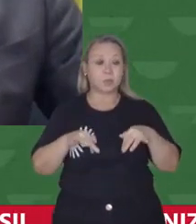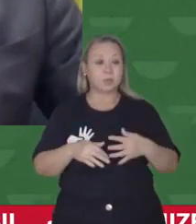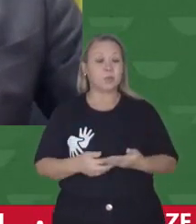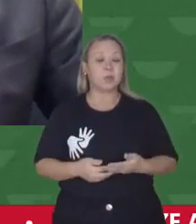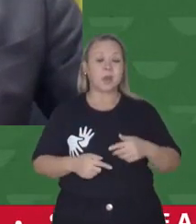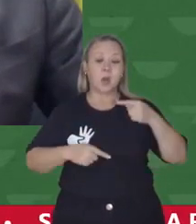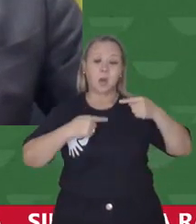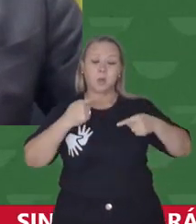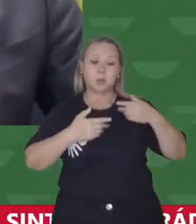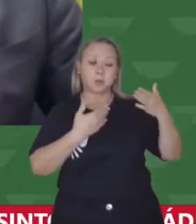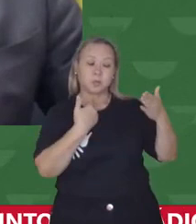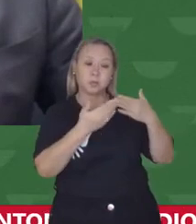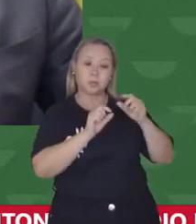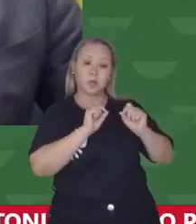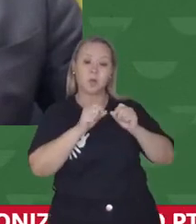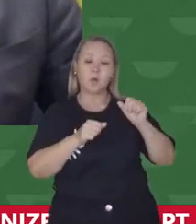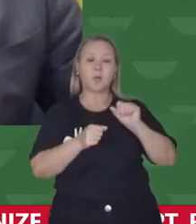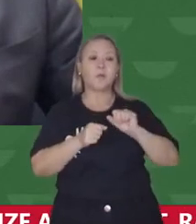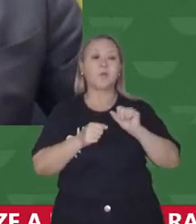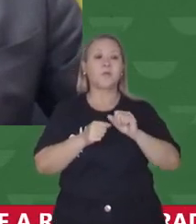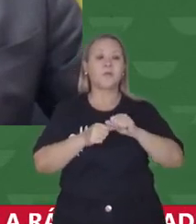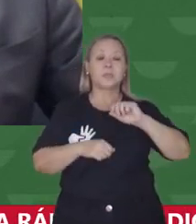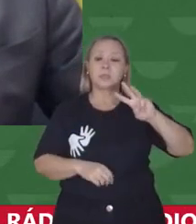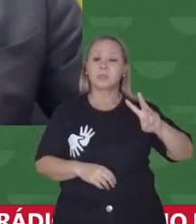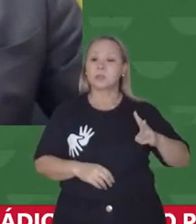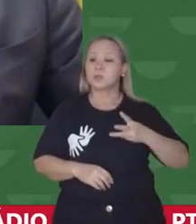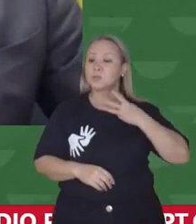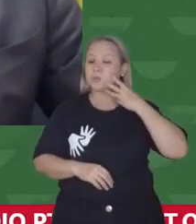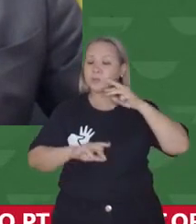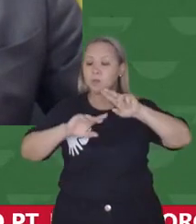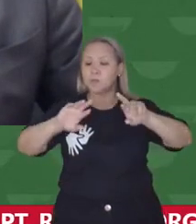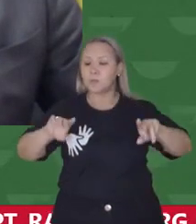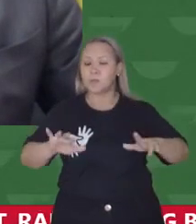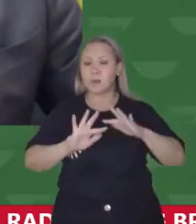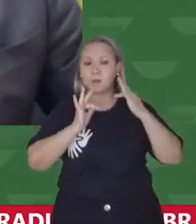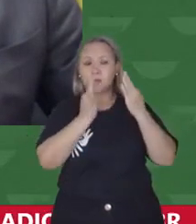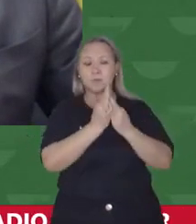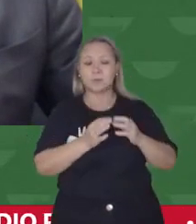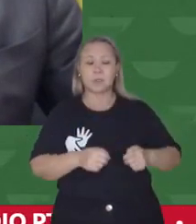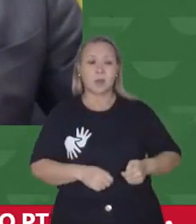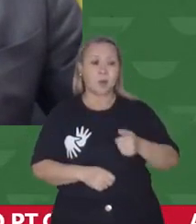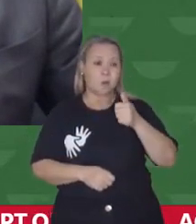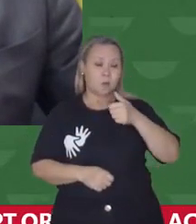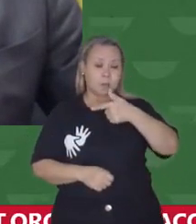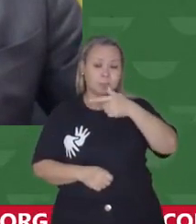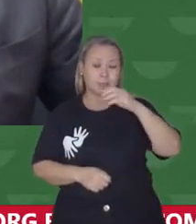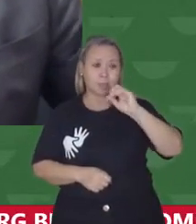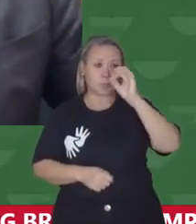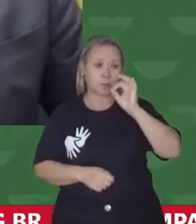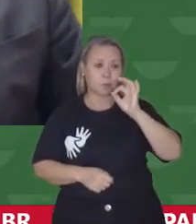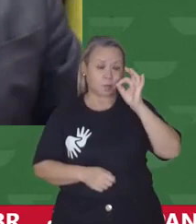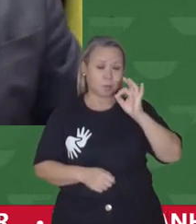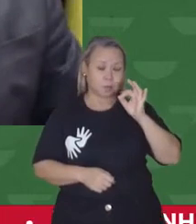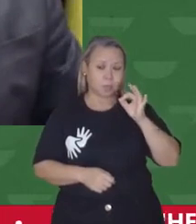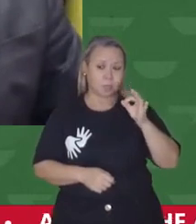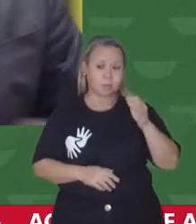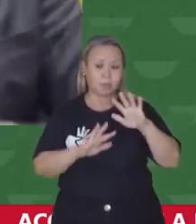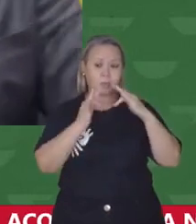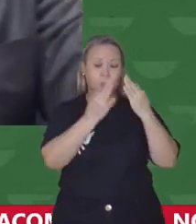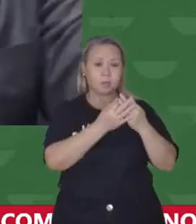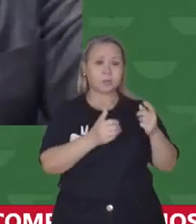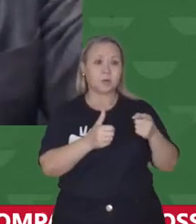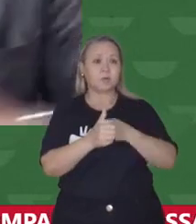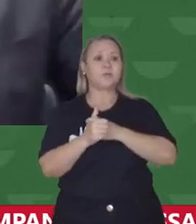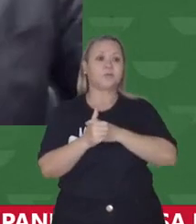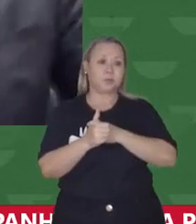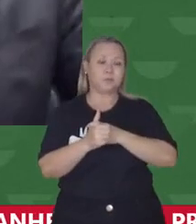vai fazer com as milhões de famílias, as quase 70% das famílias que estão profundamente endividadas